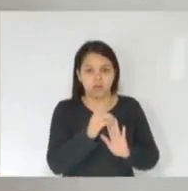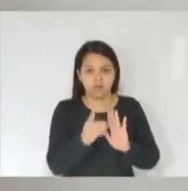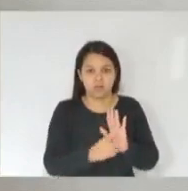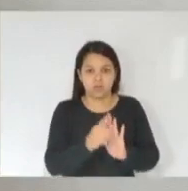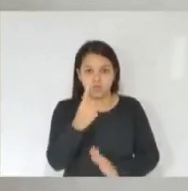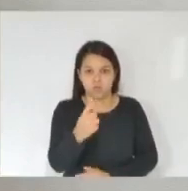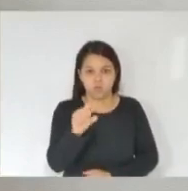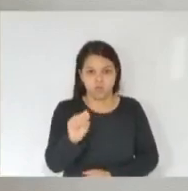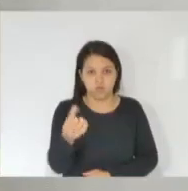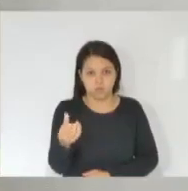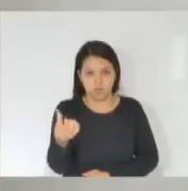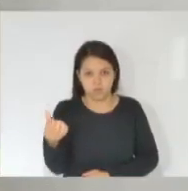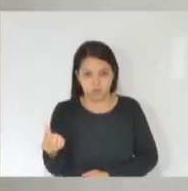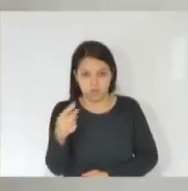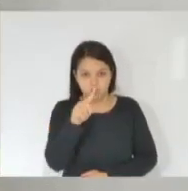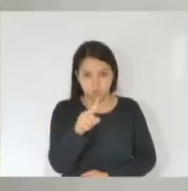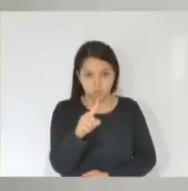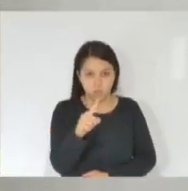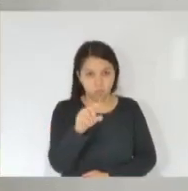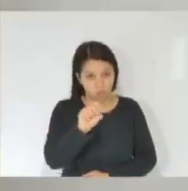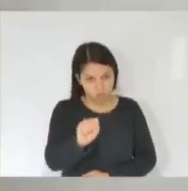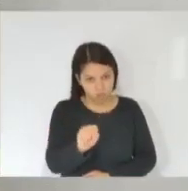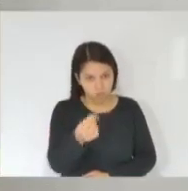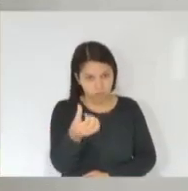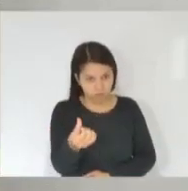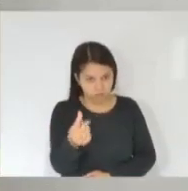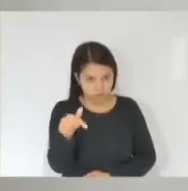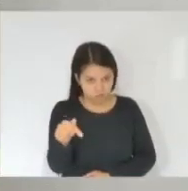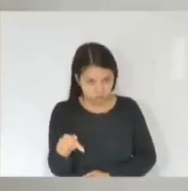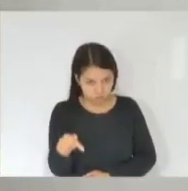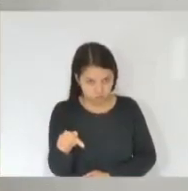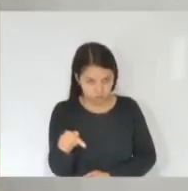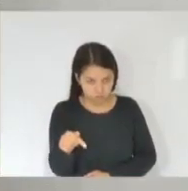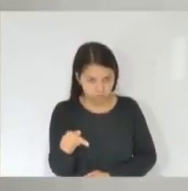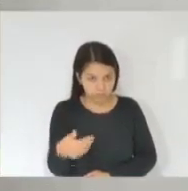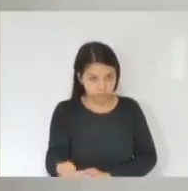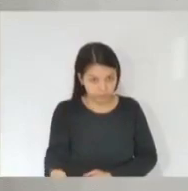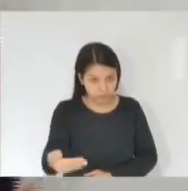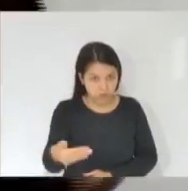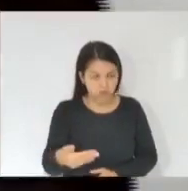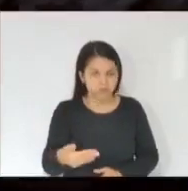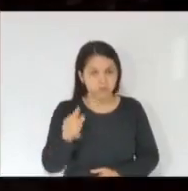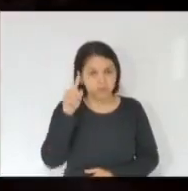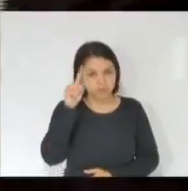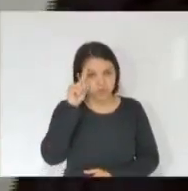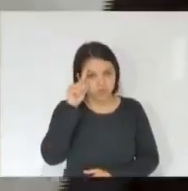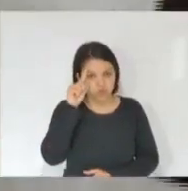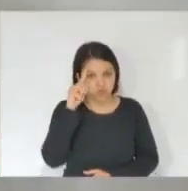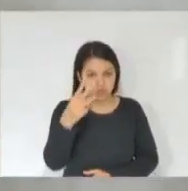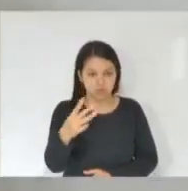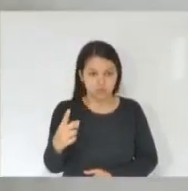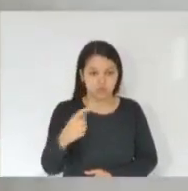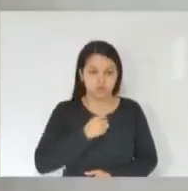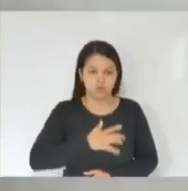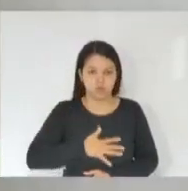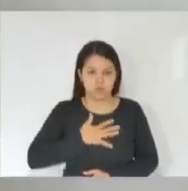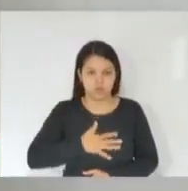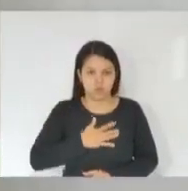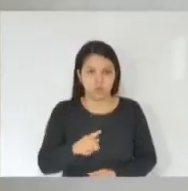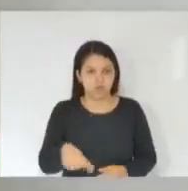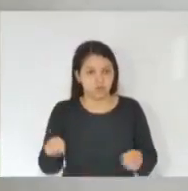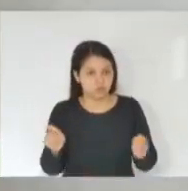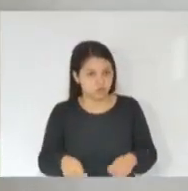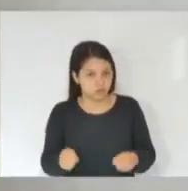1866 e 1867 para 31 de agosto, para que nós possamos, deputado Fernando Krelin, a exemplo de